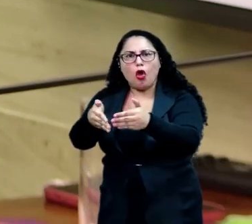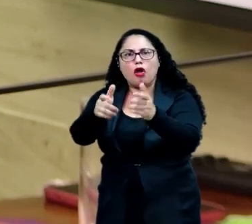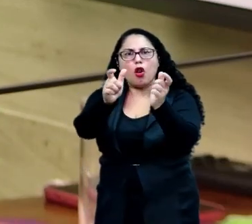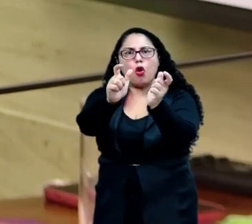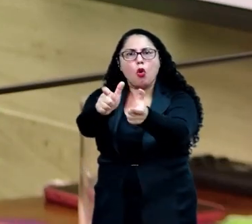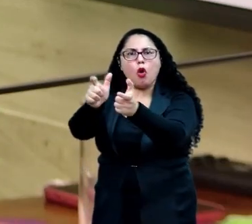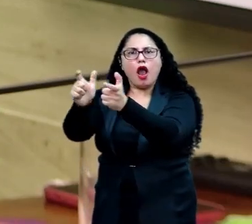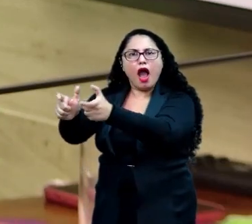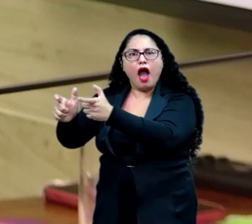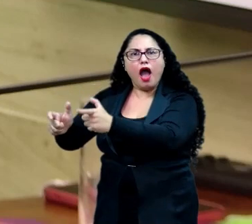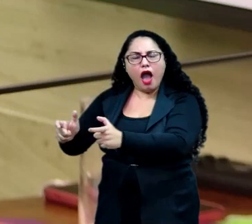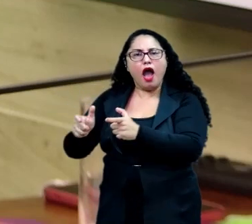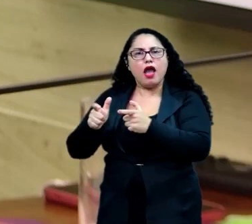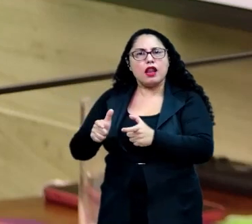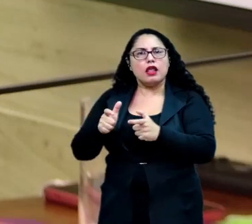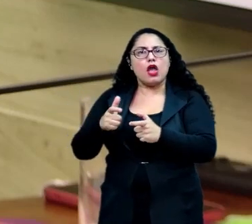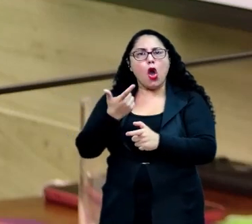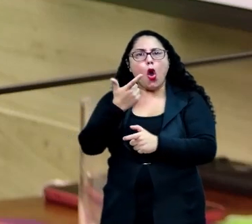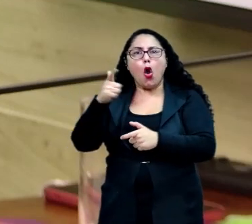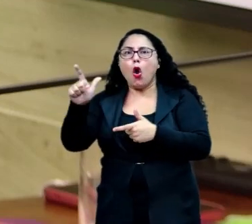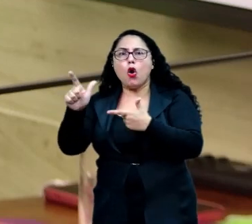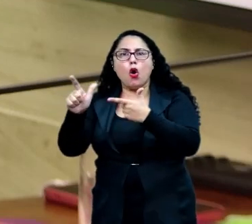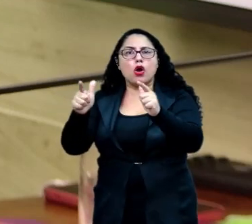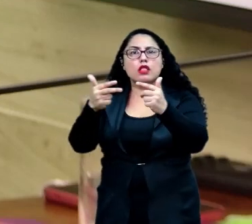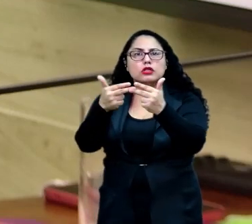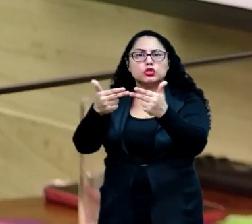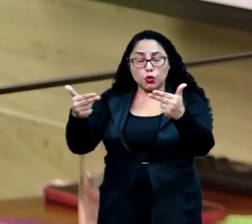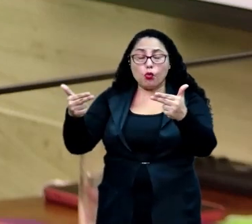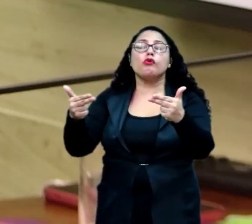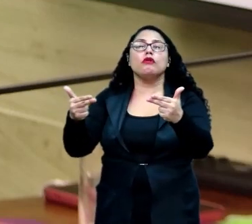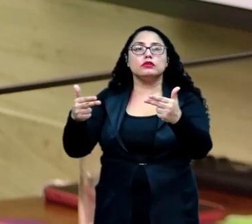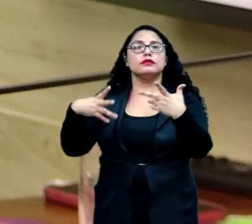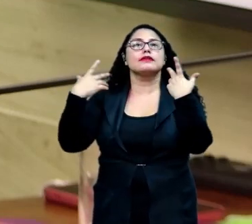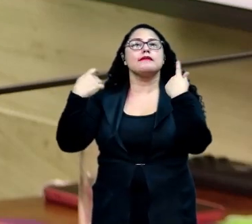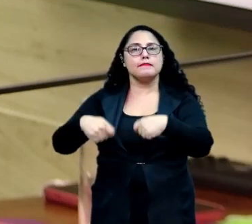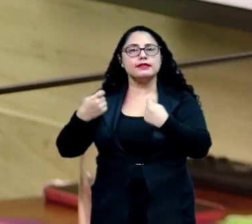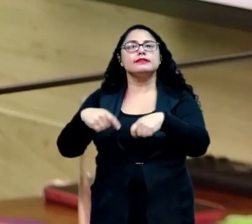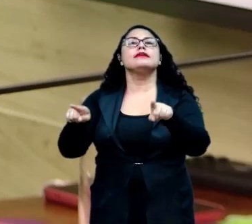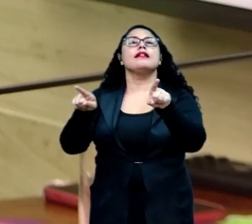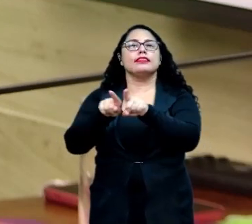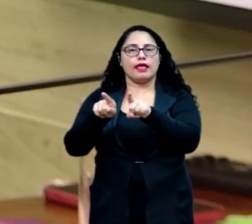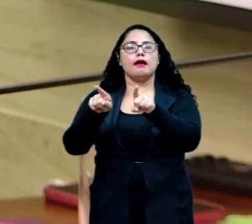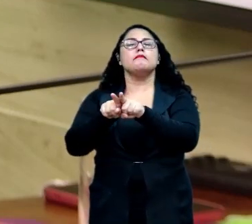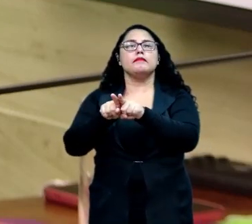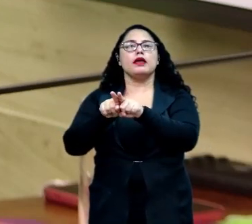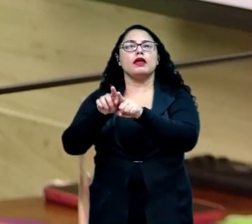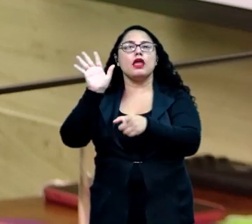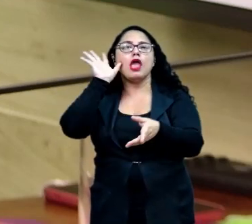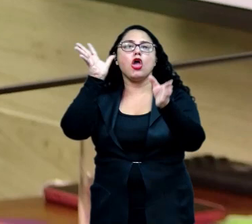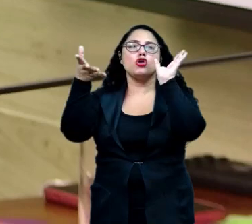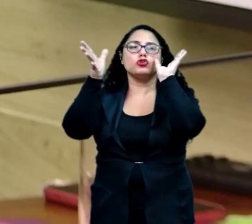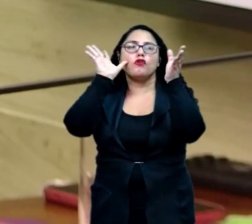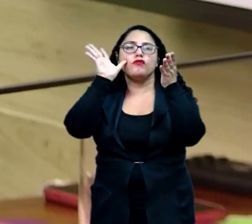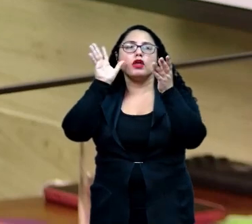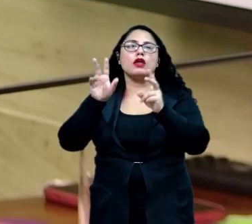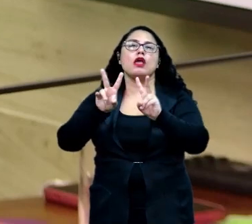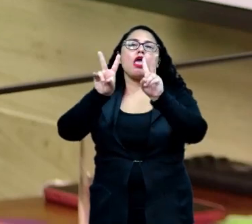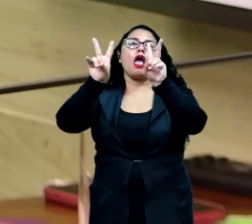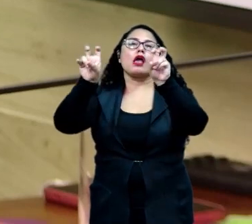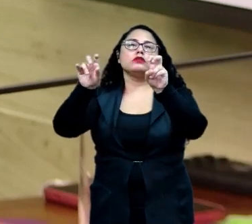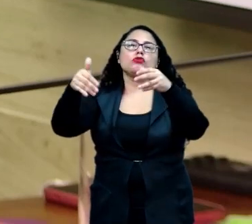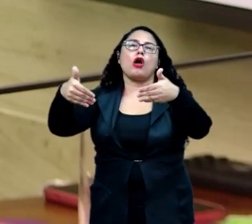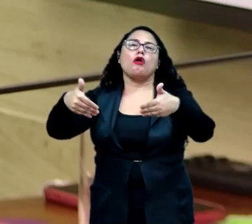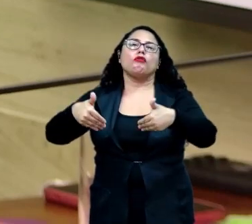lugares aonde outras questões precisam também serem resolvidas, que é a questão da